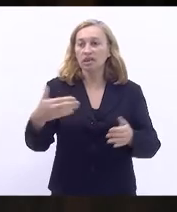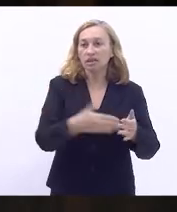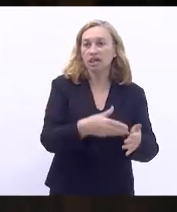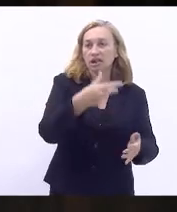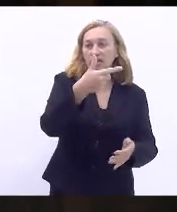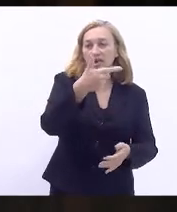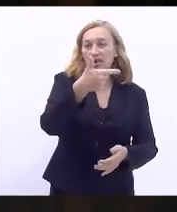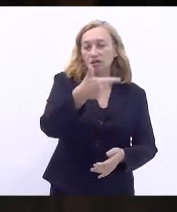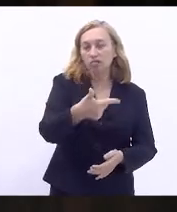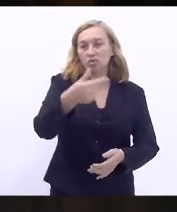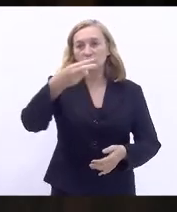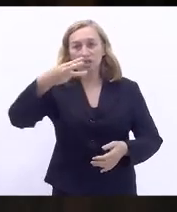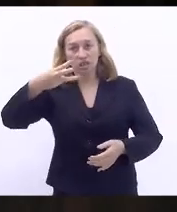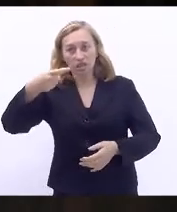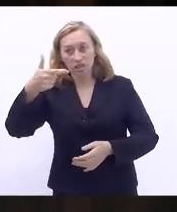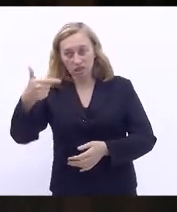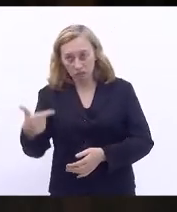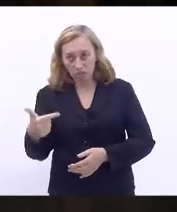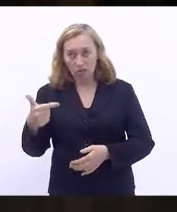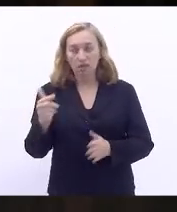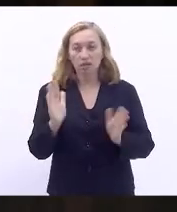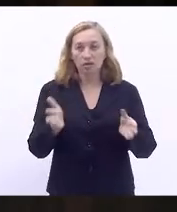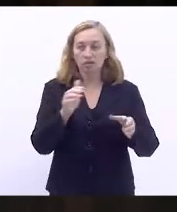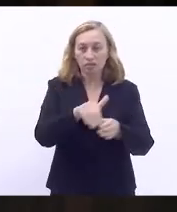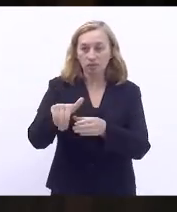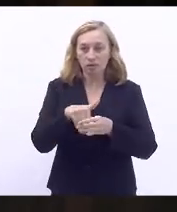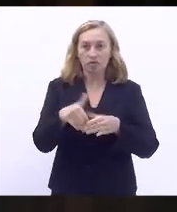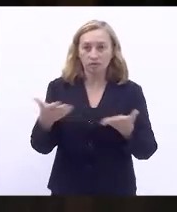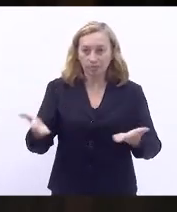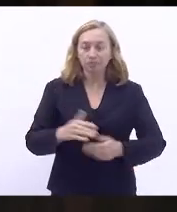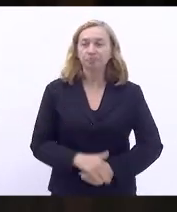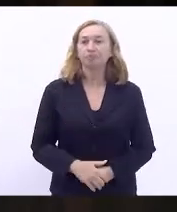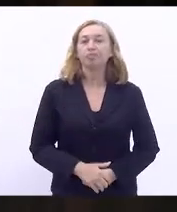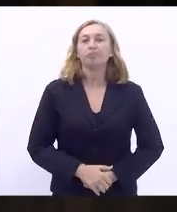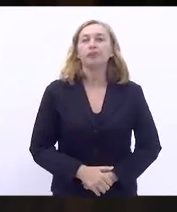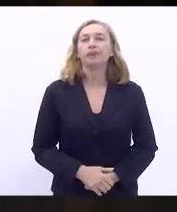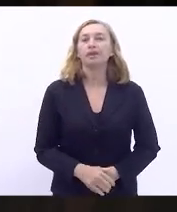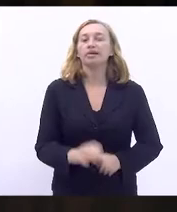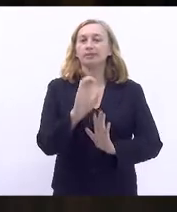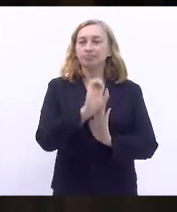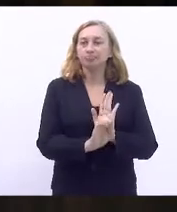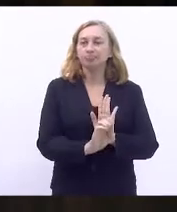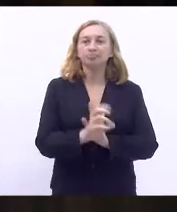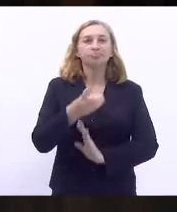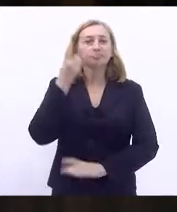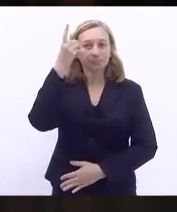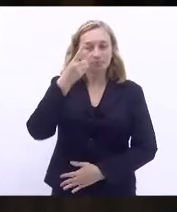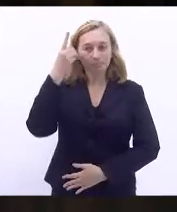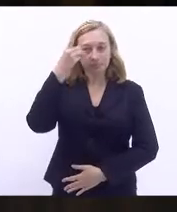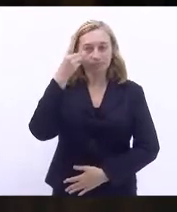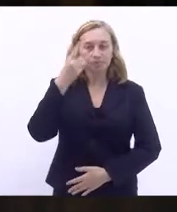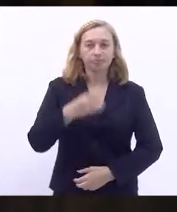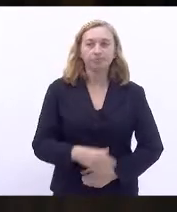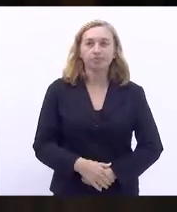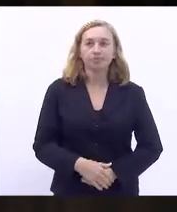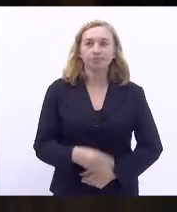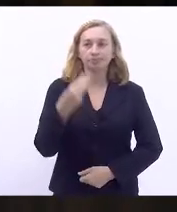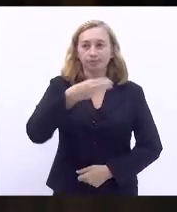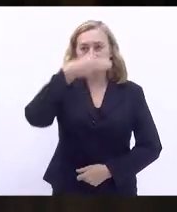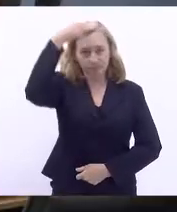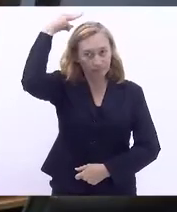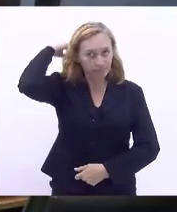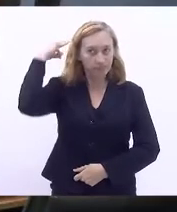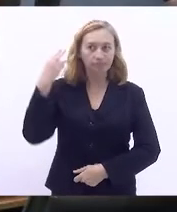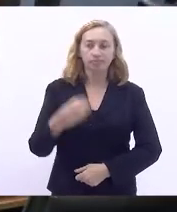gente respeita, mas vamos para o voto. Para emitir parecer sobre as emendas, deputado Márcio Pacheco.